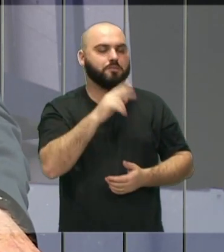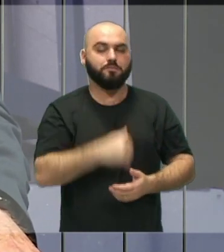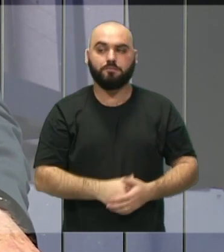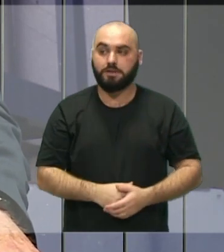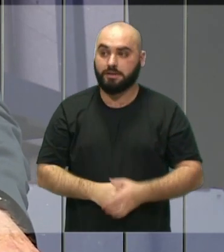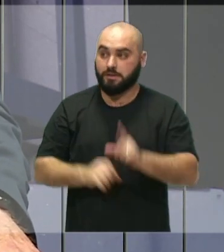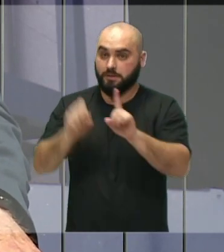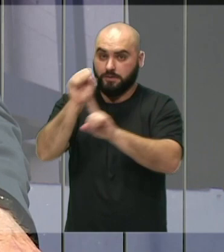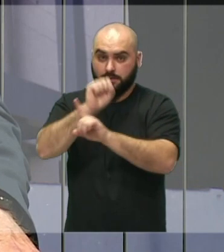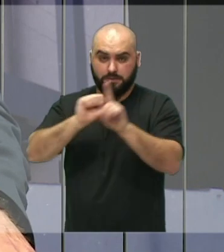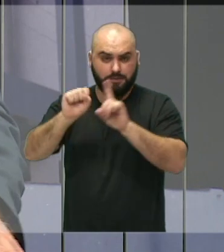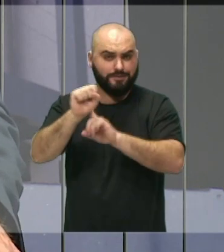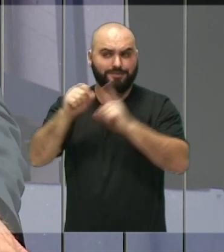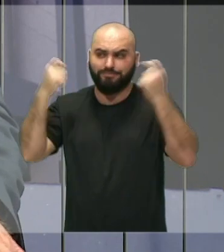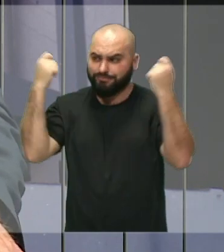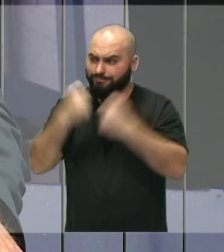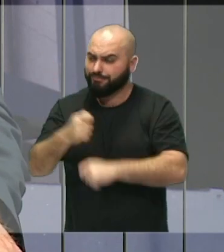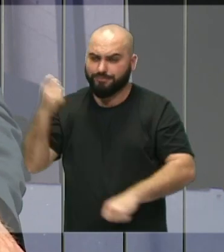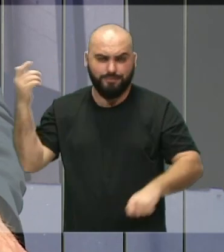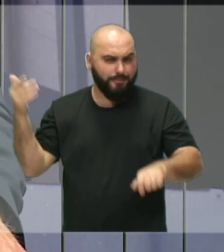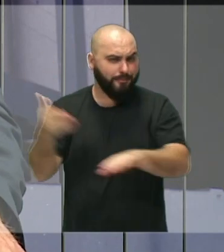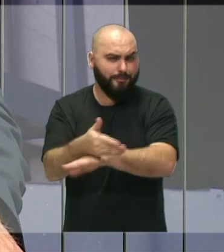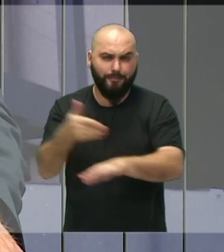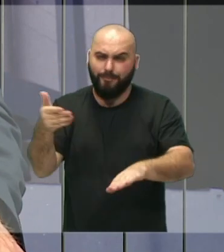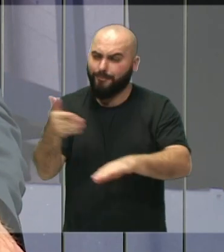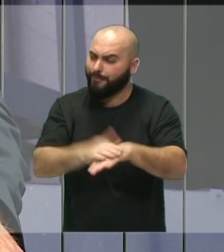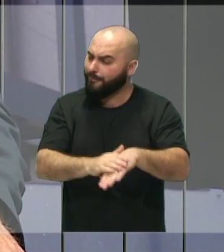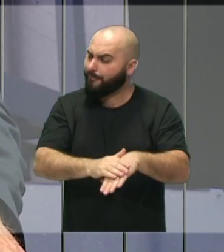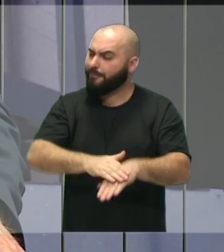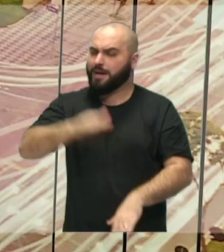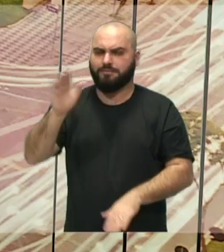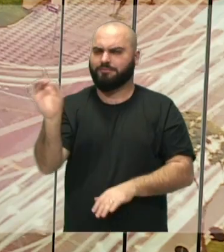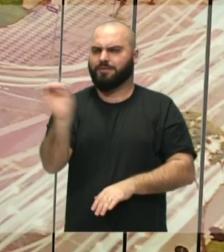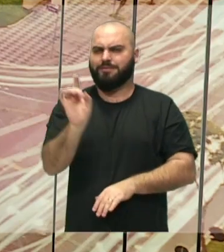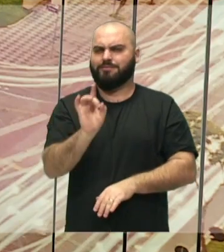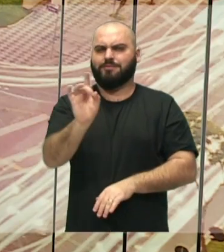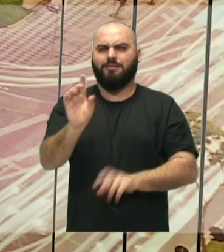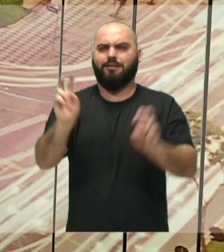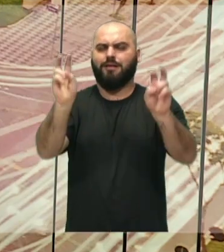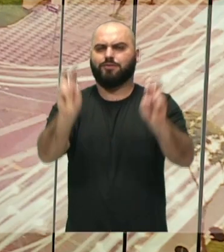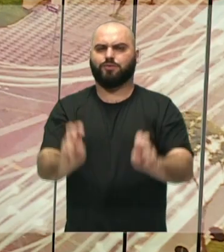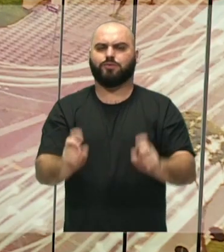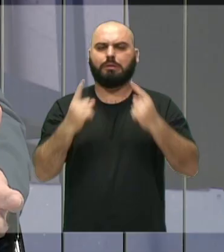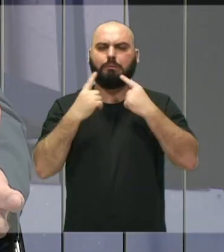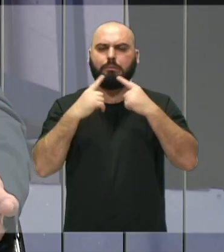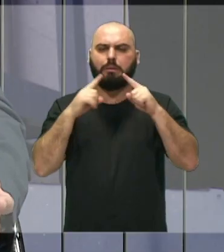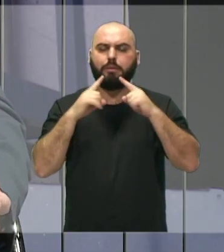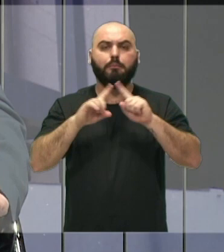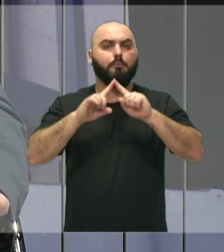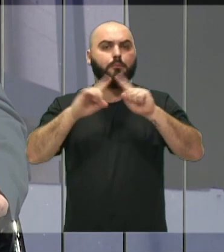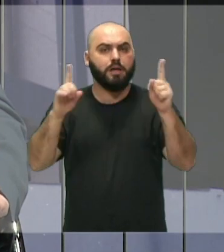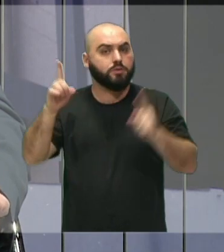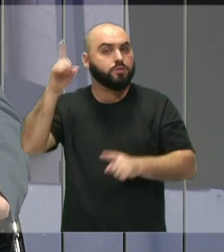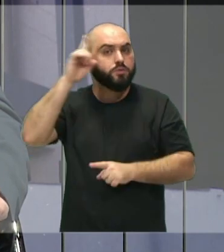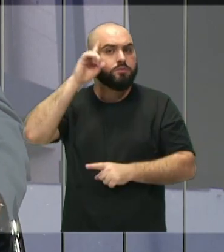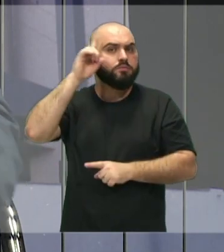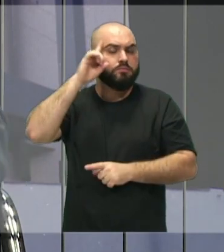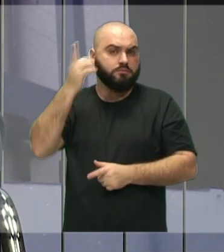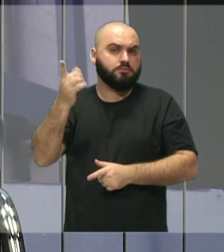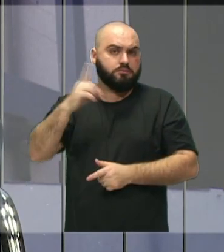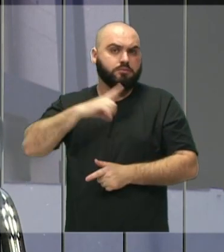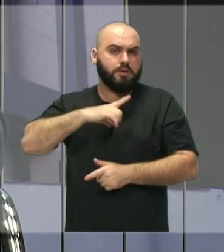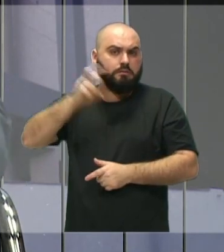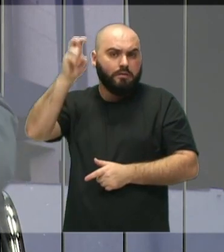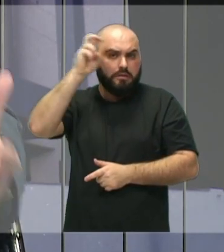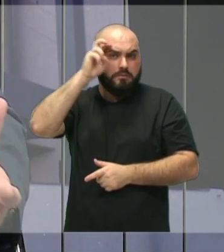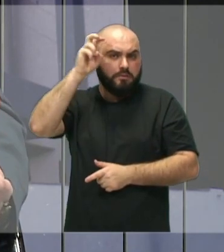tinha que participar muito mais, né? Não só em pautas polêmicas, mas o dia a dia dessa casa. Nós tivemos uma plenária na última